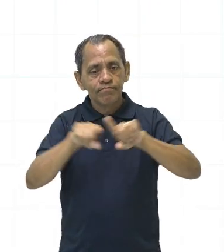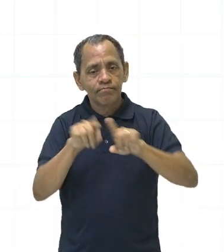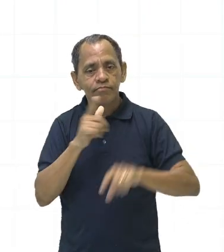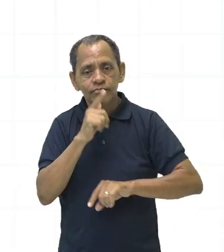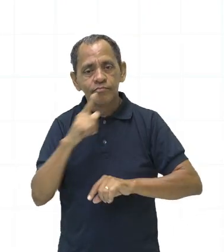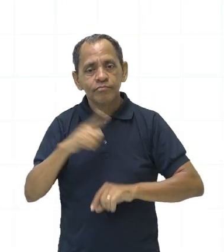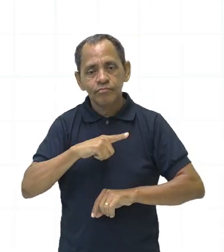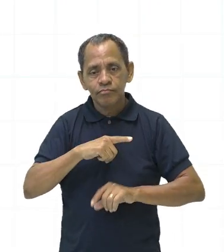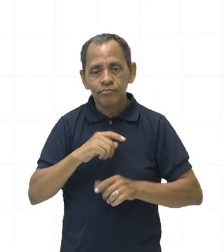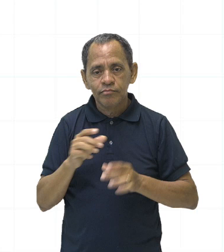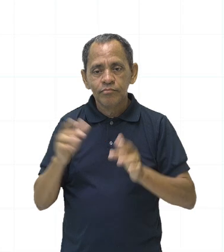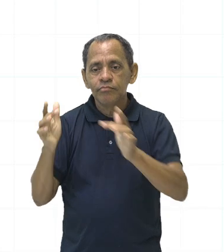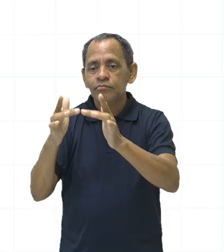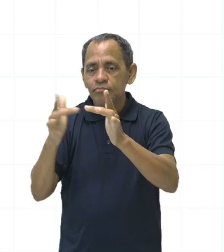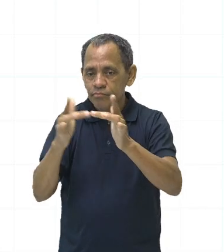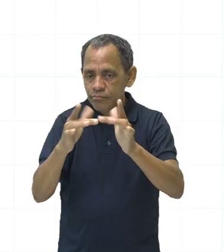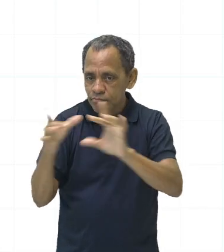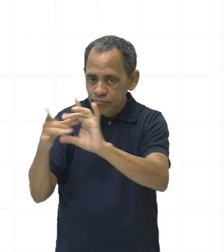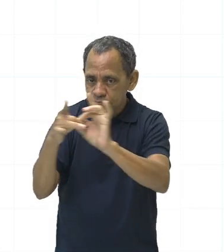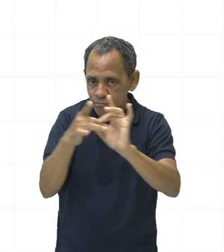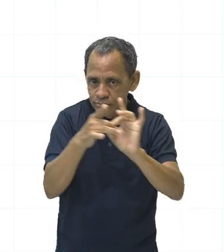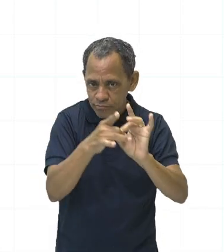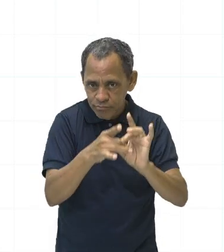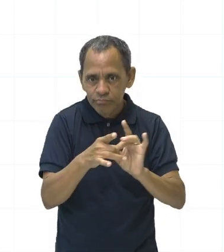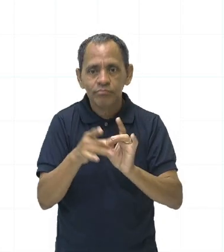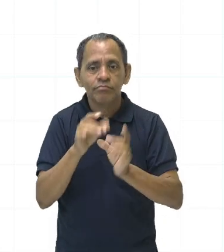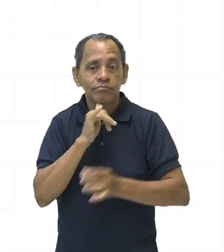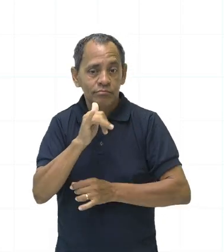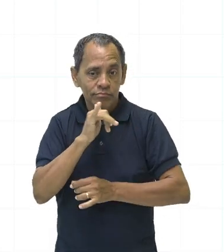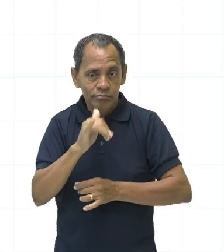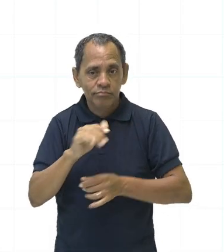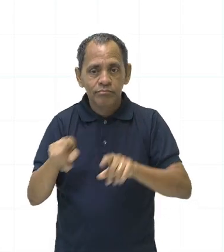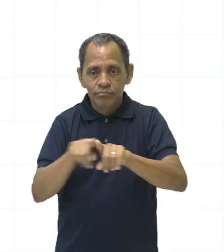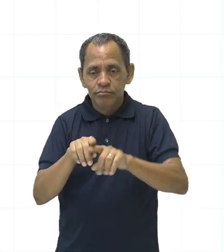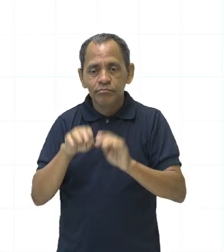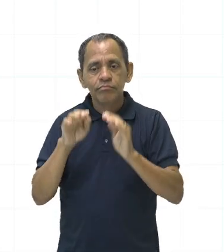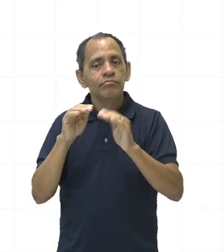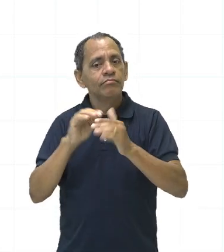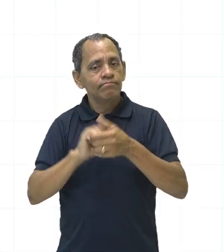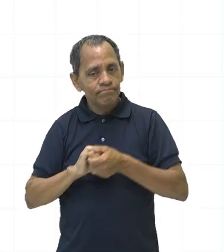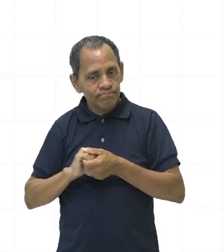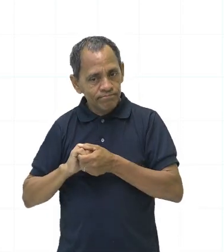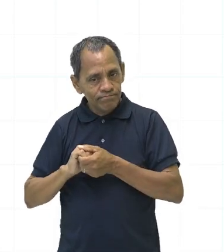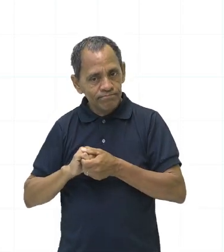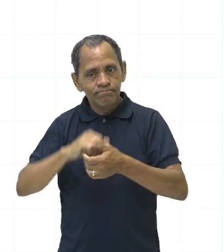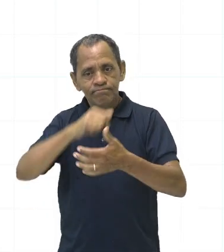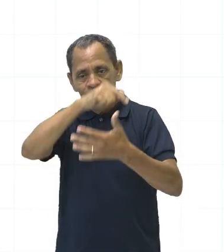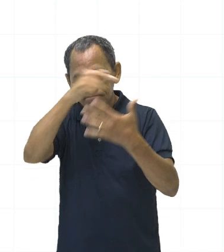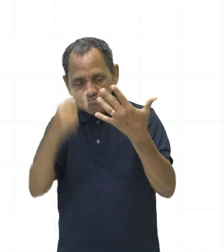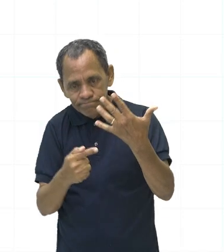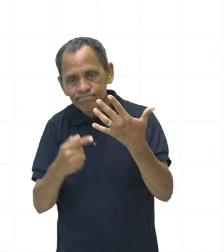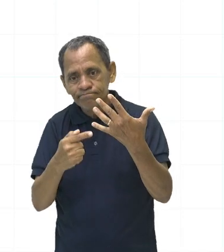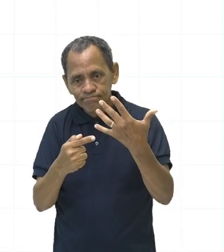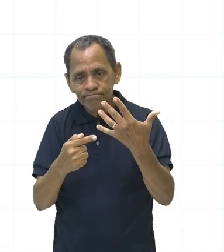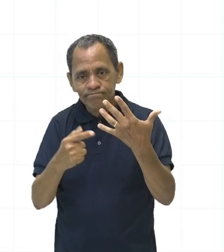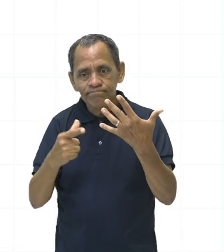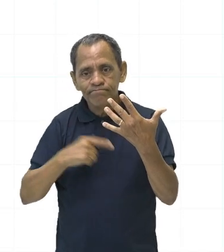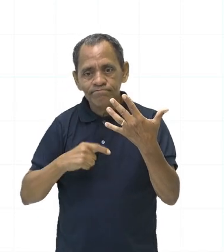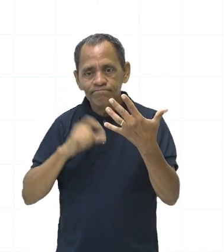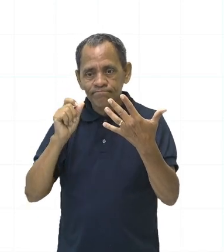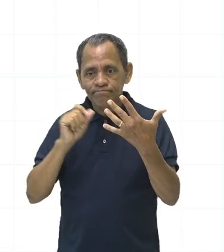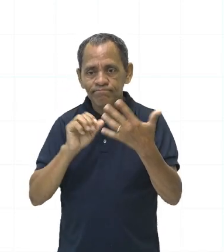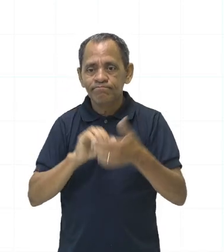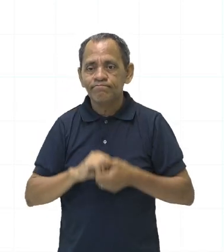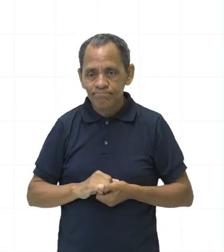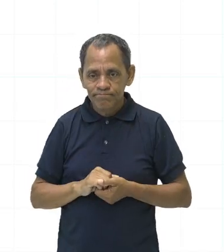de conduzir corrente elétrica. Esse parâmetro ele está relacionado com a presença de íons dissolvidos na água, que